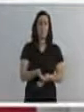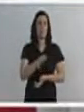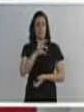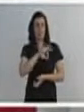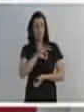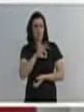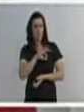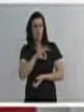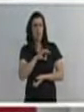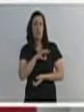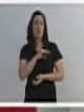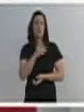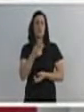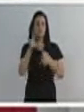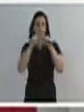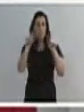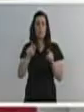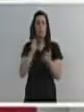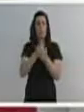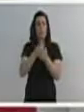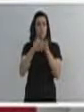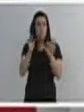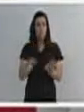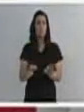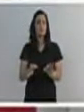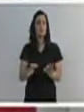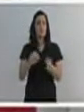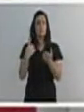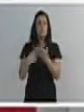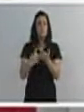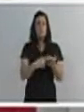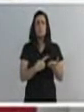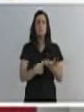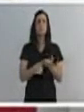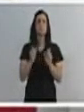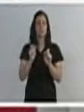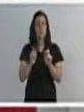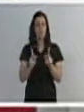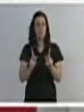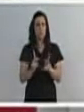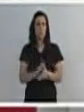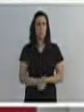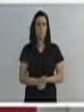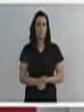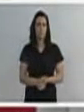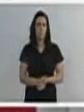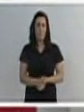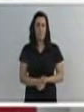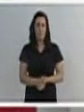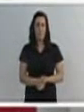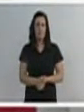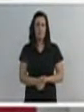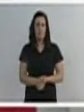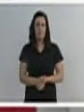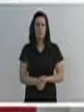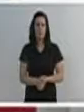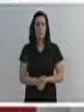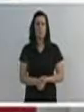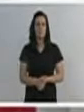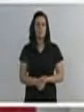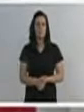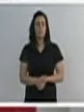em 2014. Então, nós estamos menos que arrecadou em 2014. Então, a arrecadação do Estado